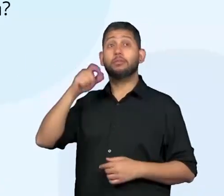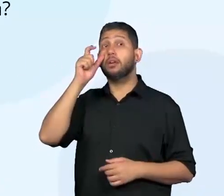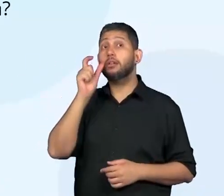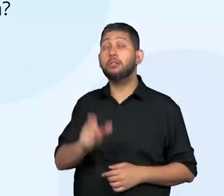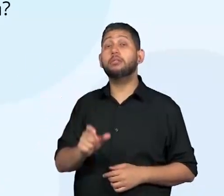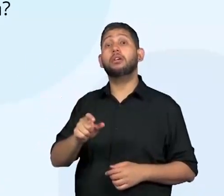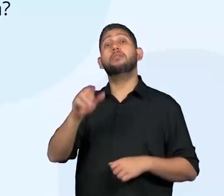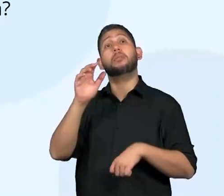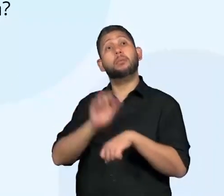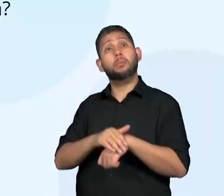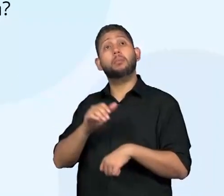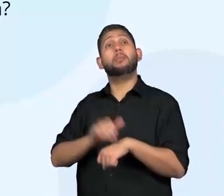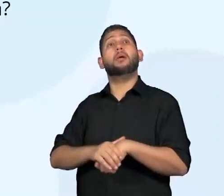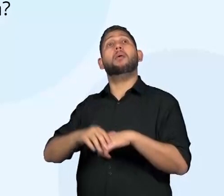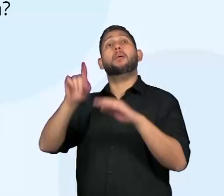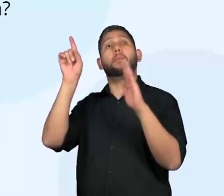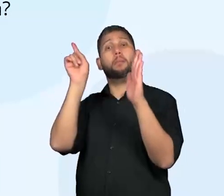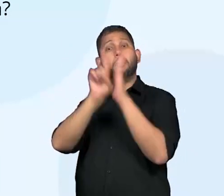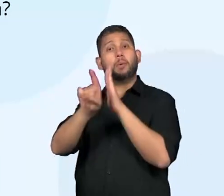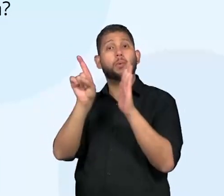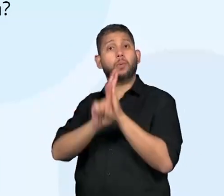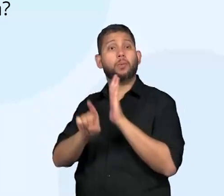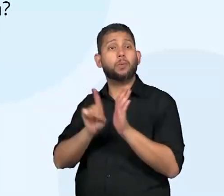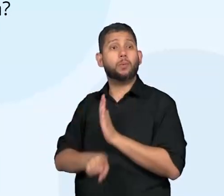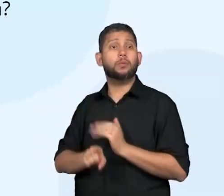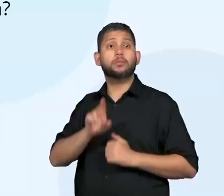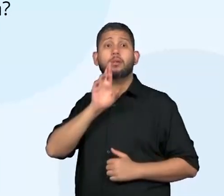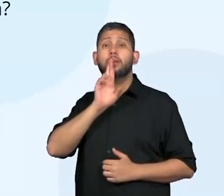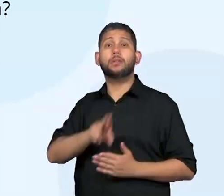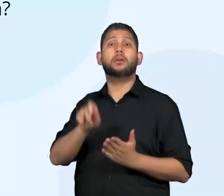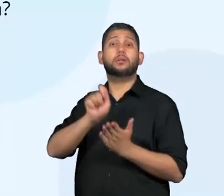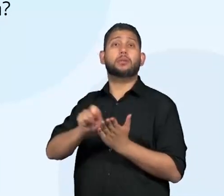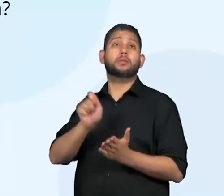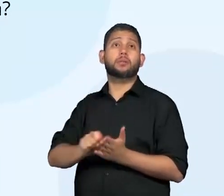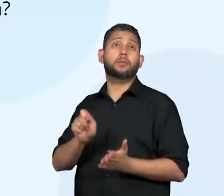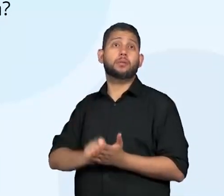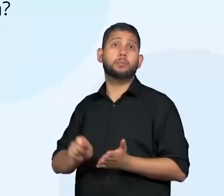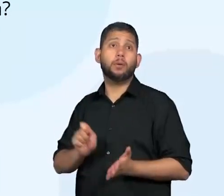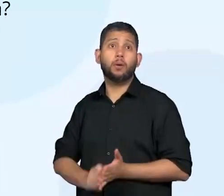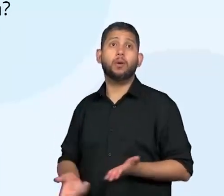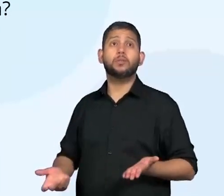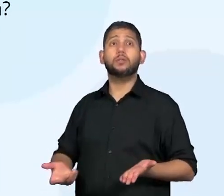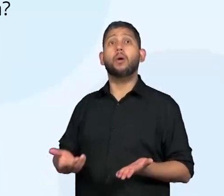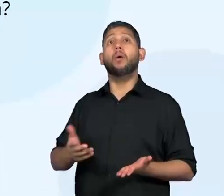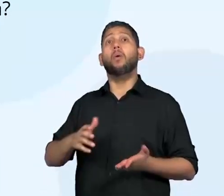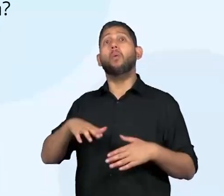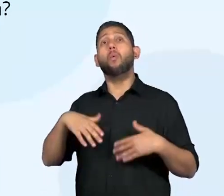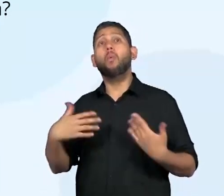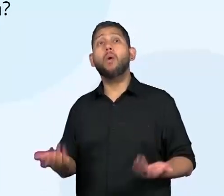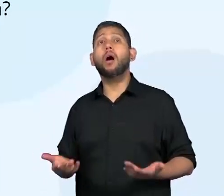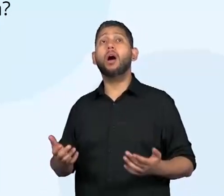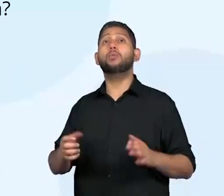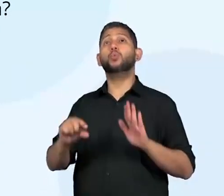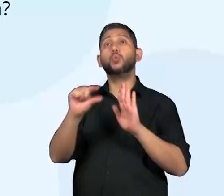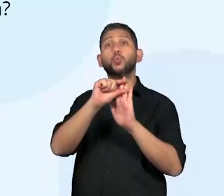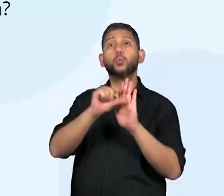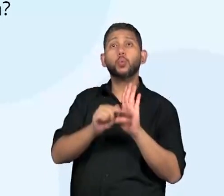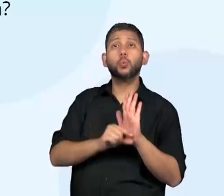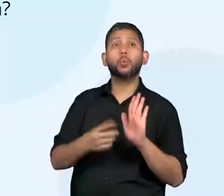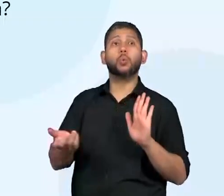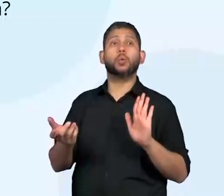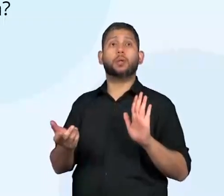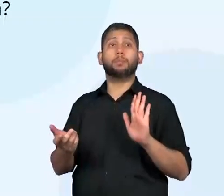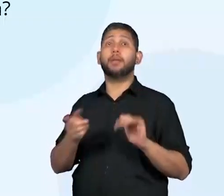se resolvam as questões justamente para que vocês explorem o conteúdo do texto. Eu vou